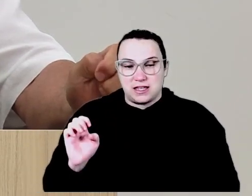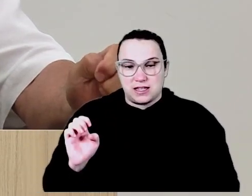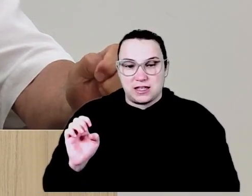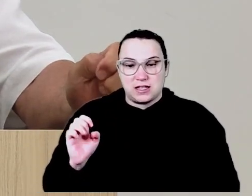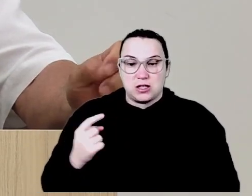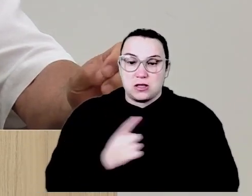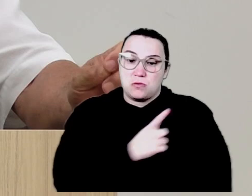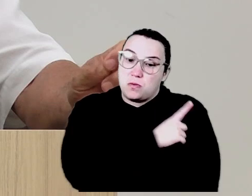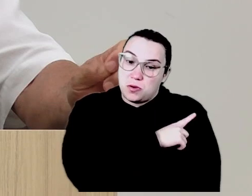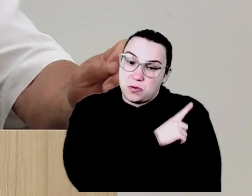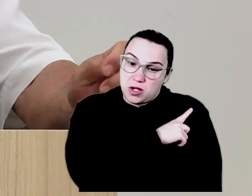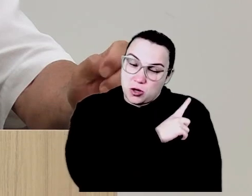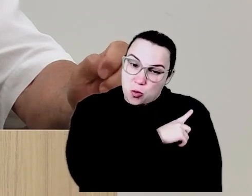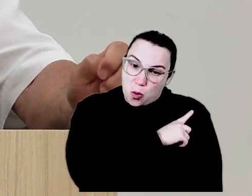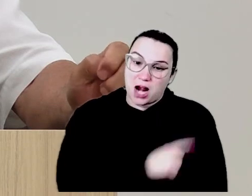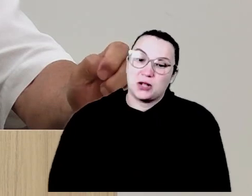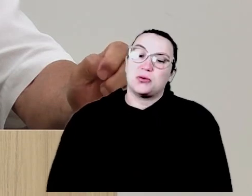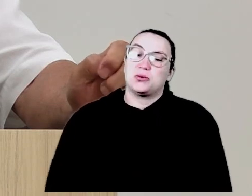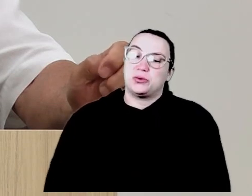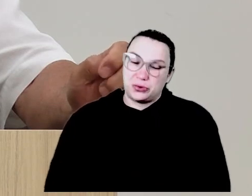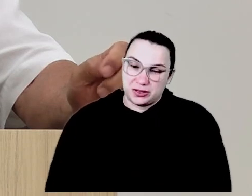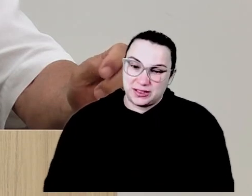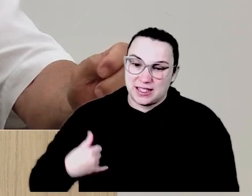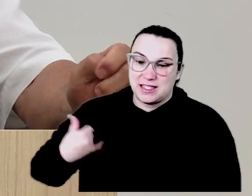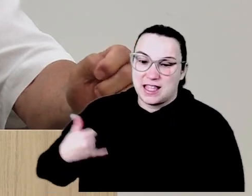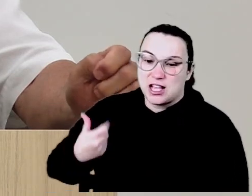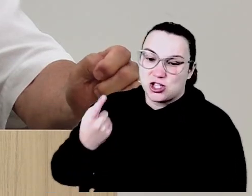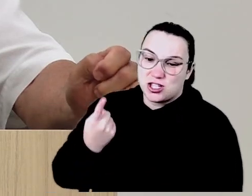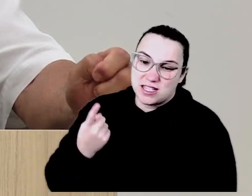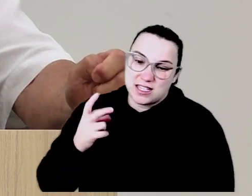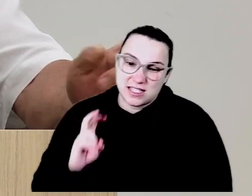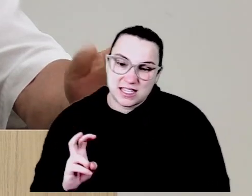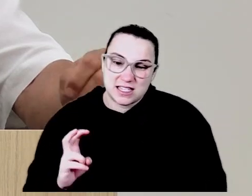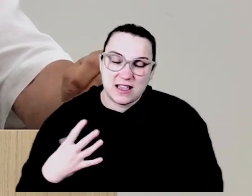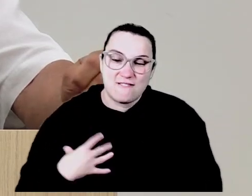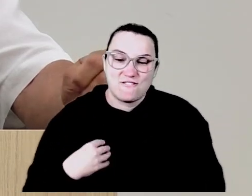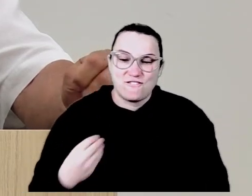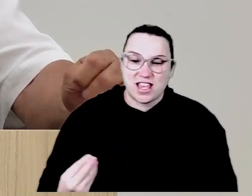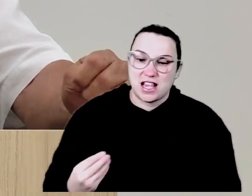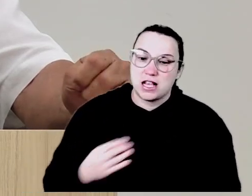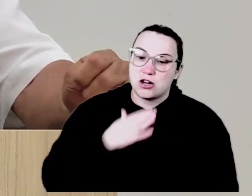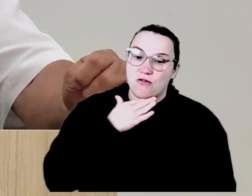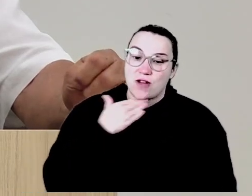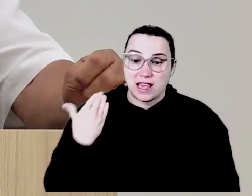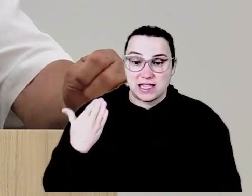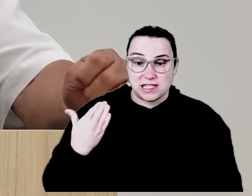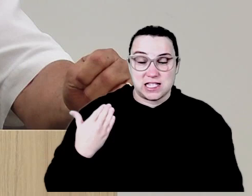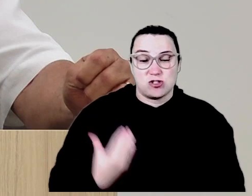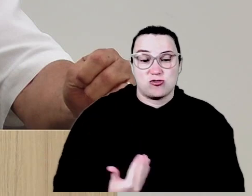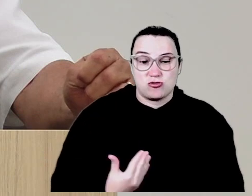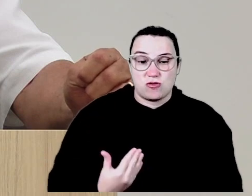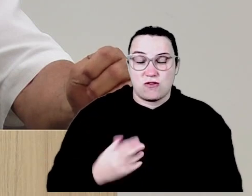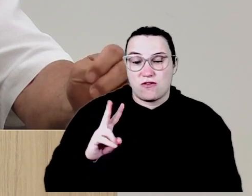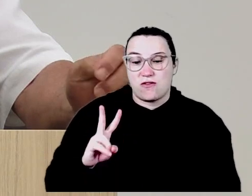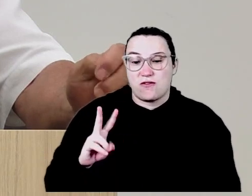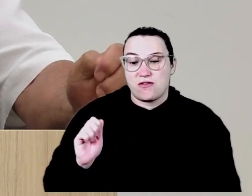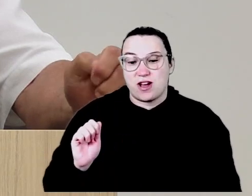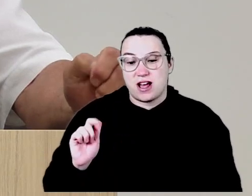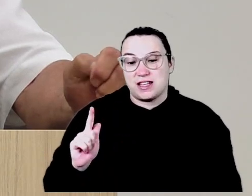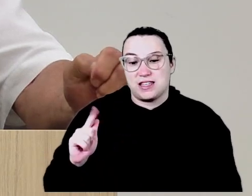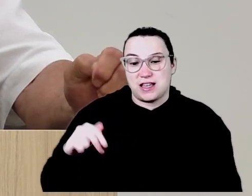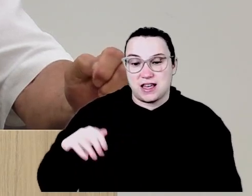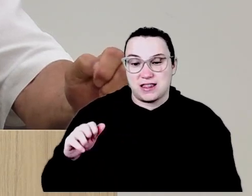primeiro ano do ensino médio que tem 15 anos Filha já do Falecido Wagner grasman